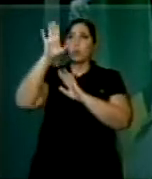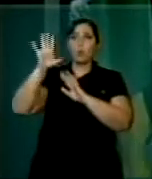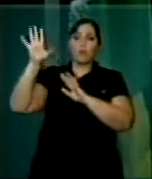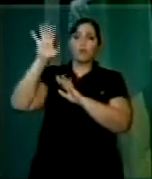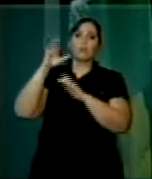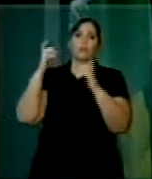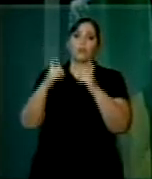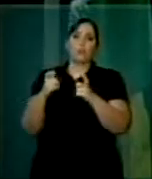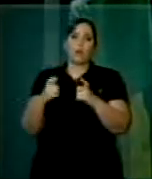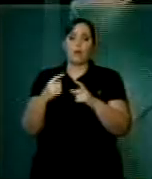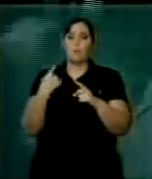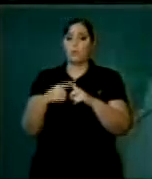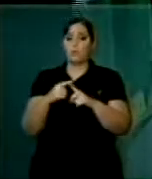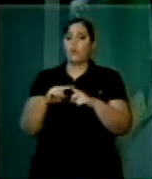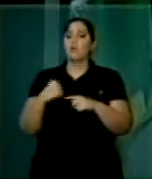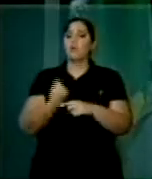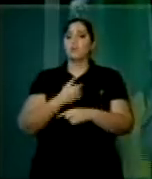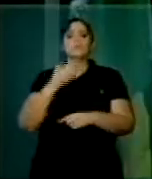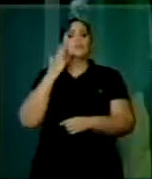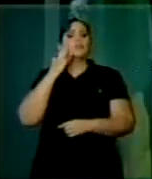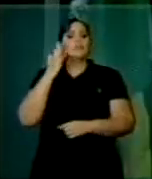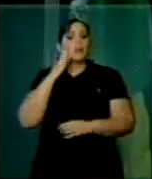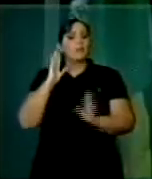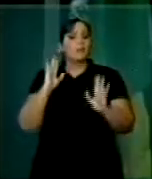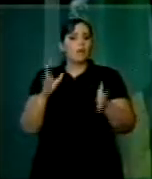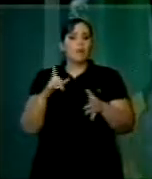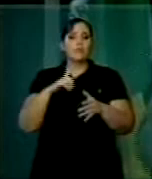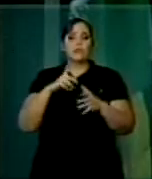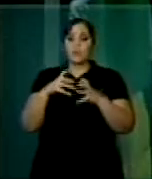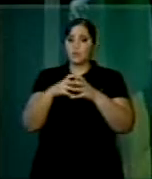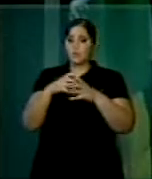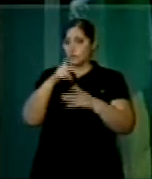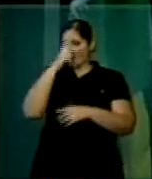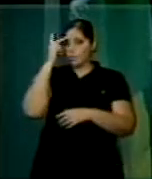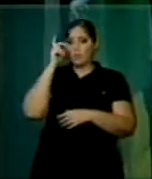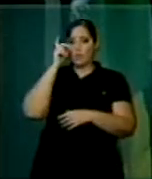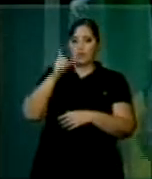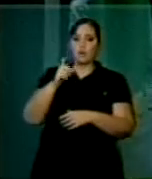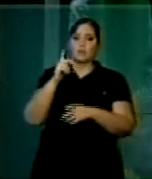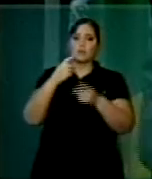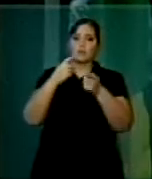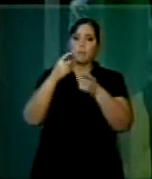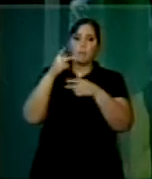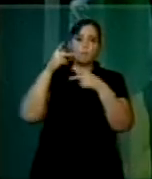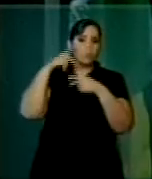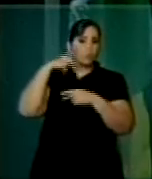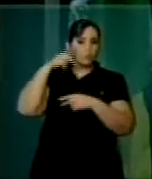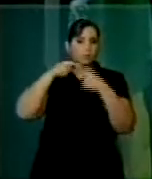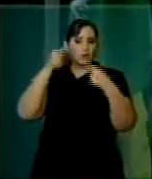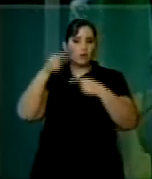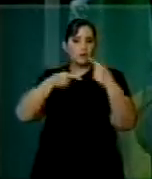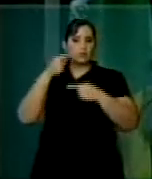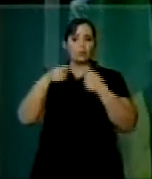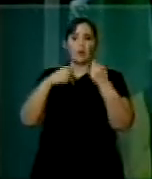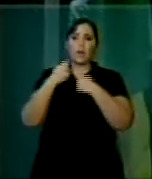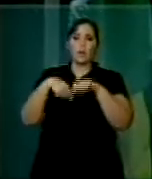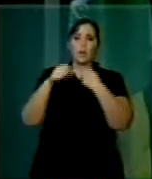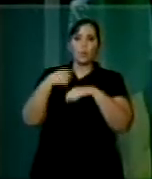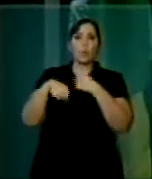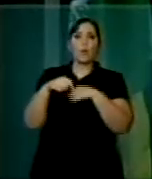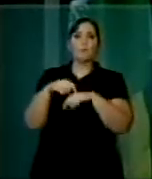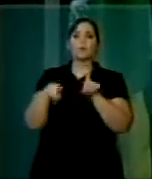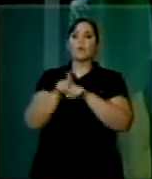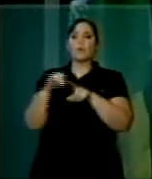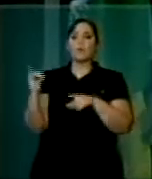nordestina, porque nós sabemos que há interesses políticos, há interesses econômicos neste processo. É